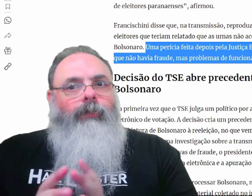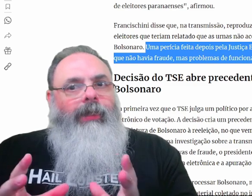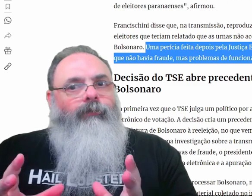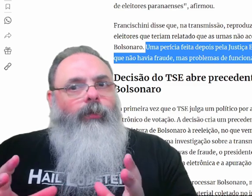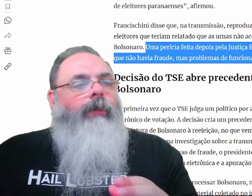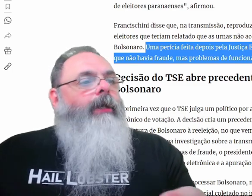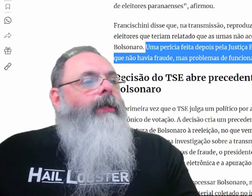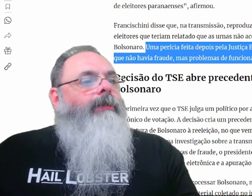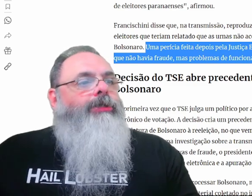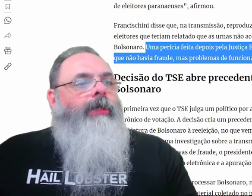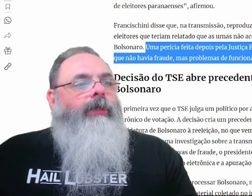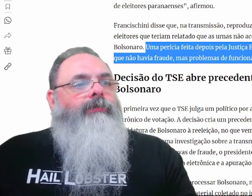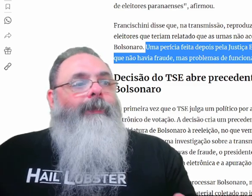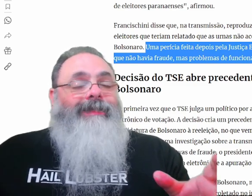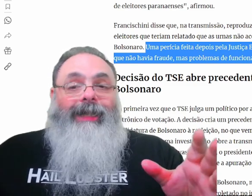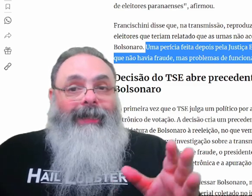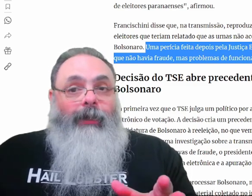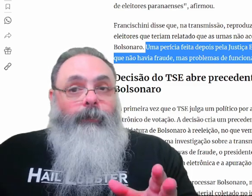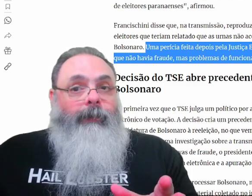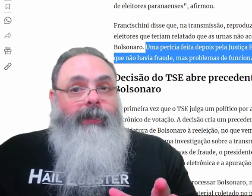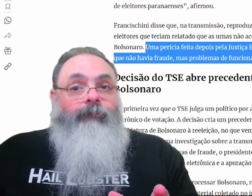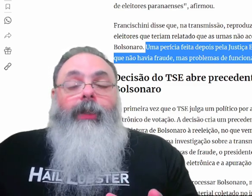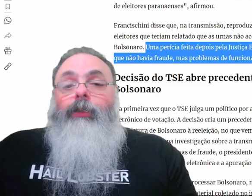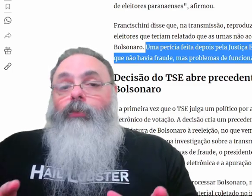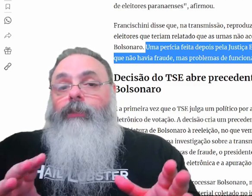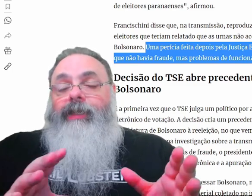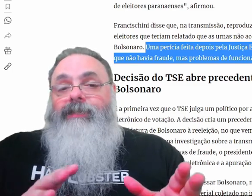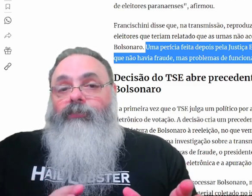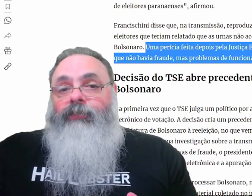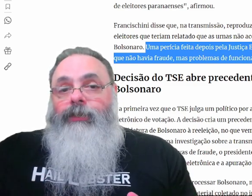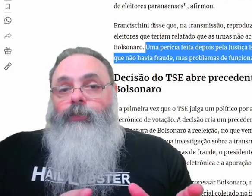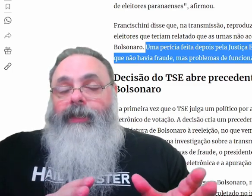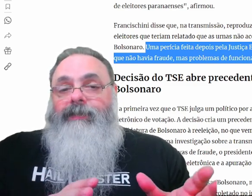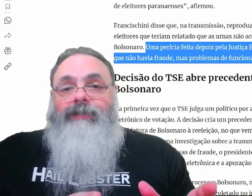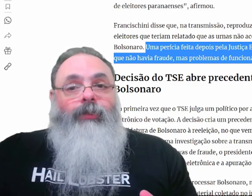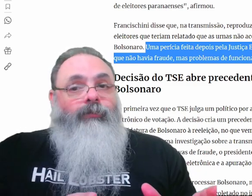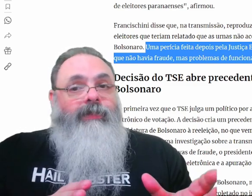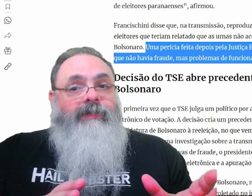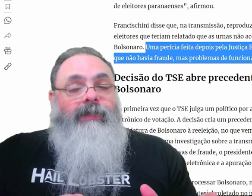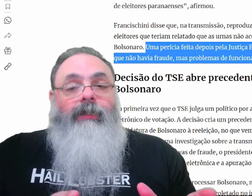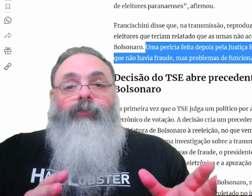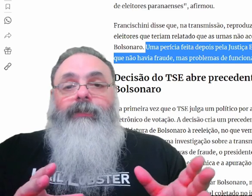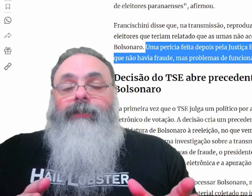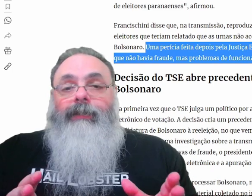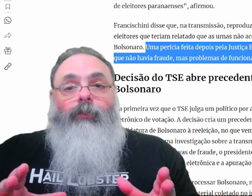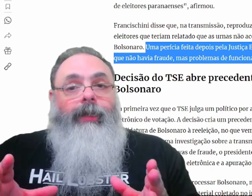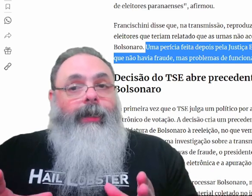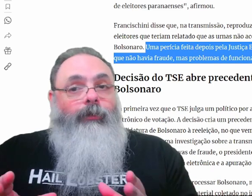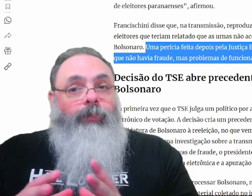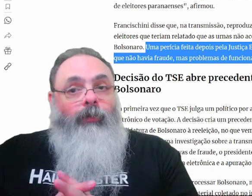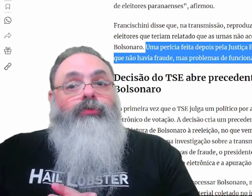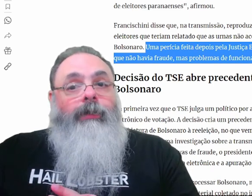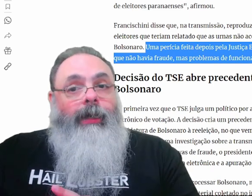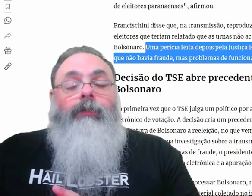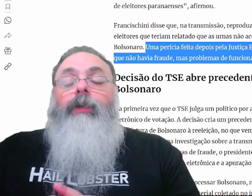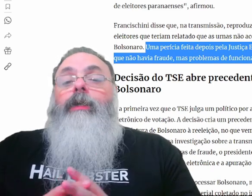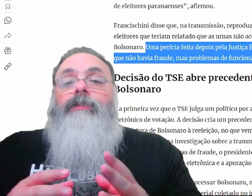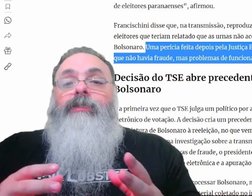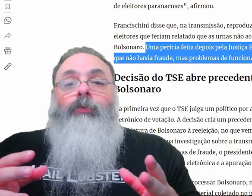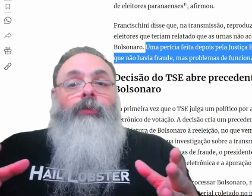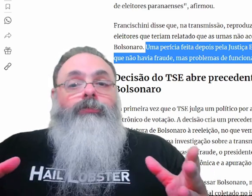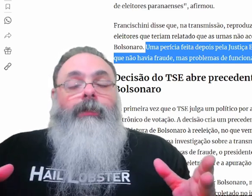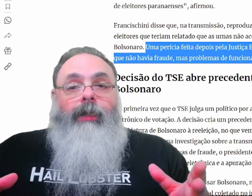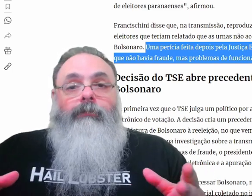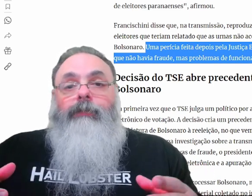Olha o nível que tá chegando esse mais tá claro para mim que o interesse é feito com a cassação no francisquinho e foi tentar dar um recado para bolsonaro